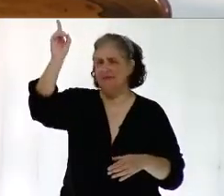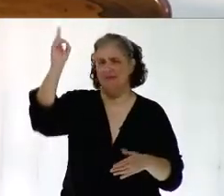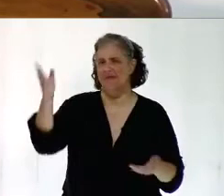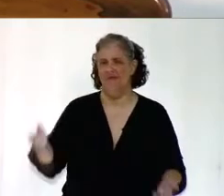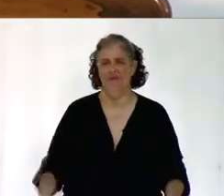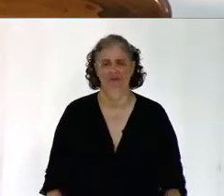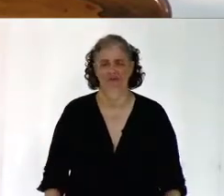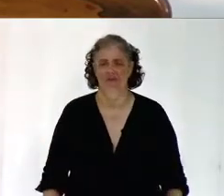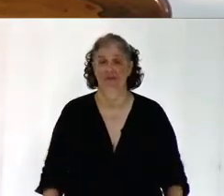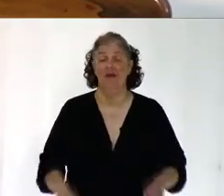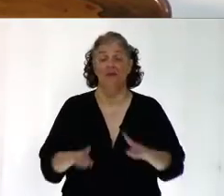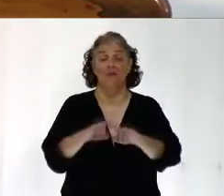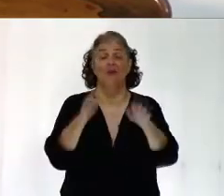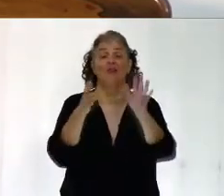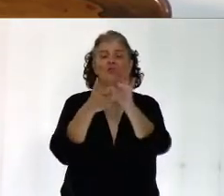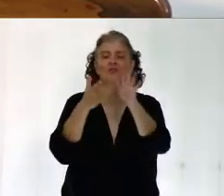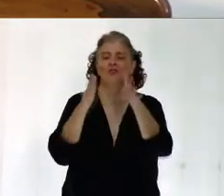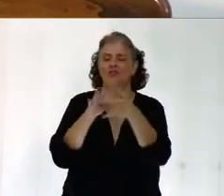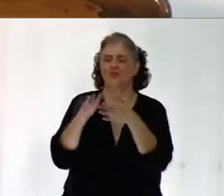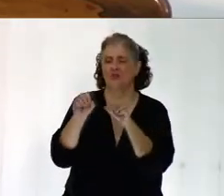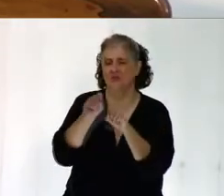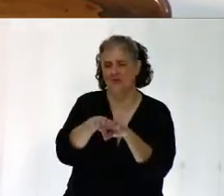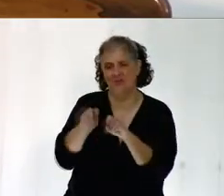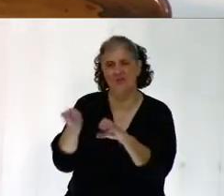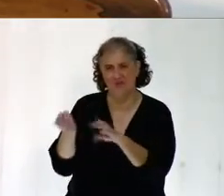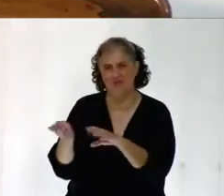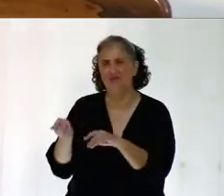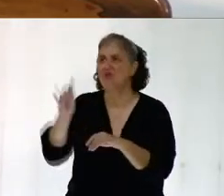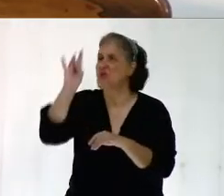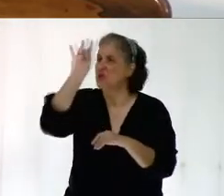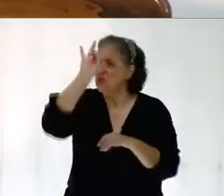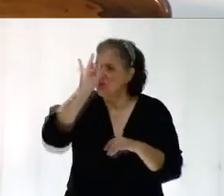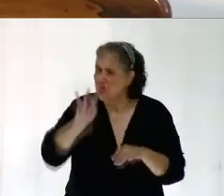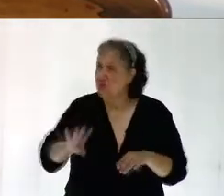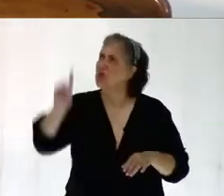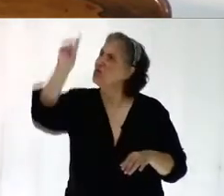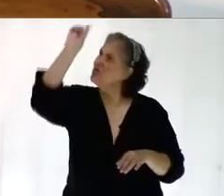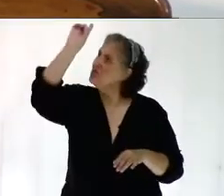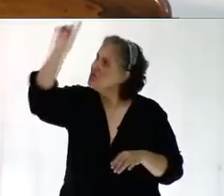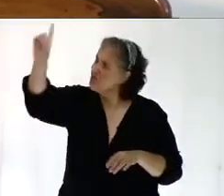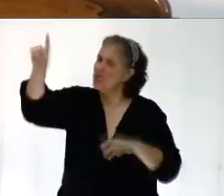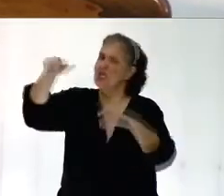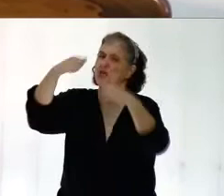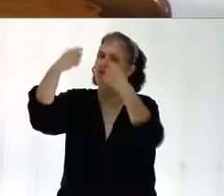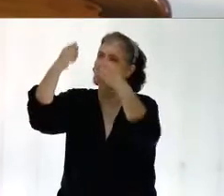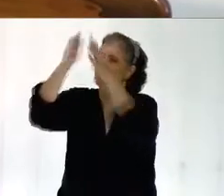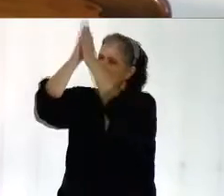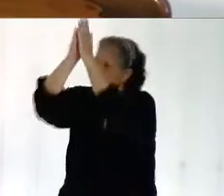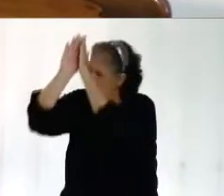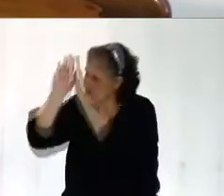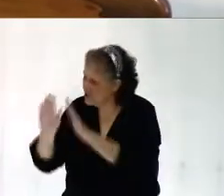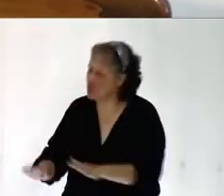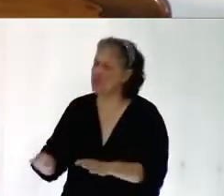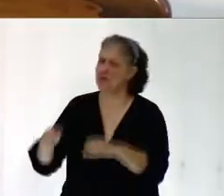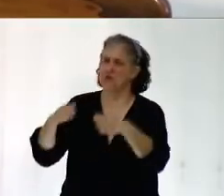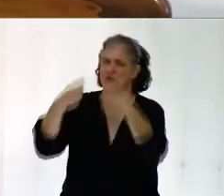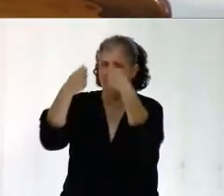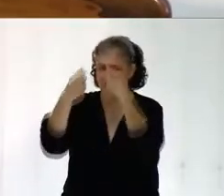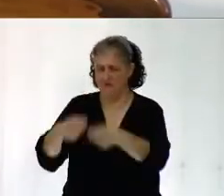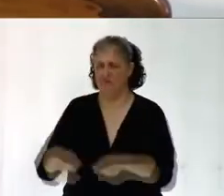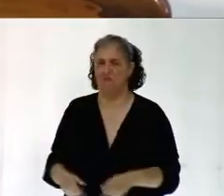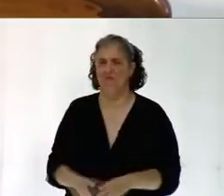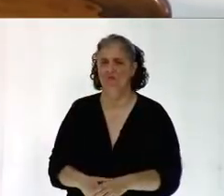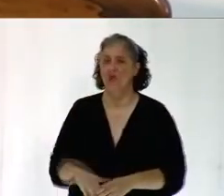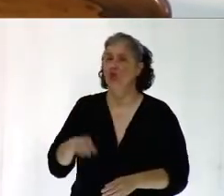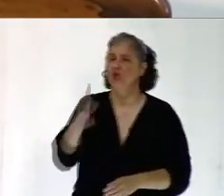senhor jesus ensinou que só deus deve ser adorado somente o deus vivo